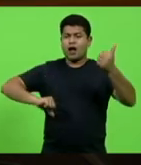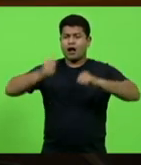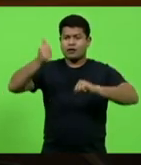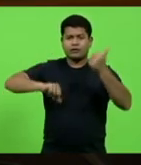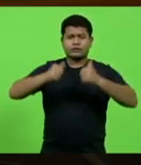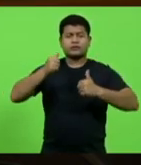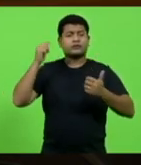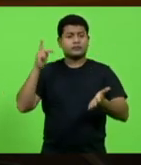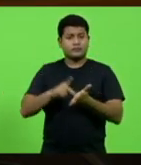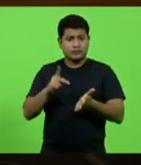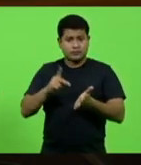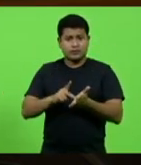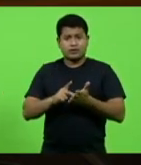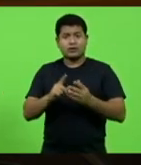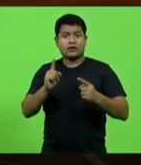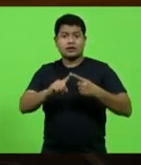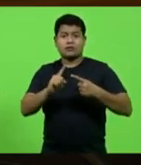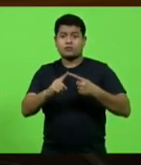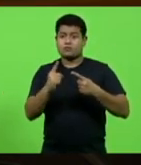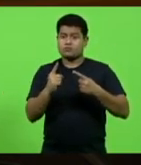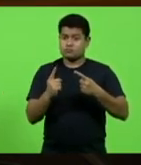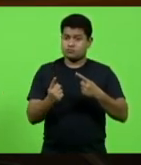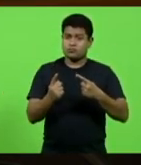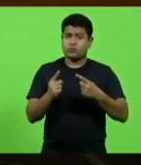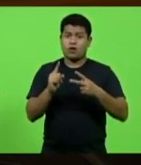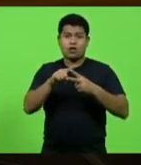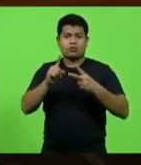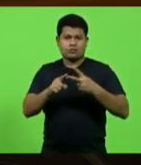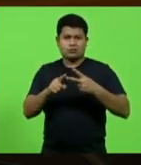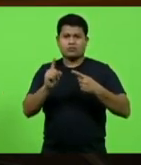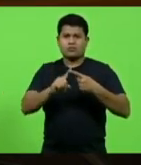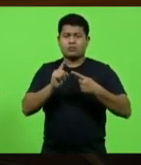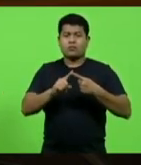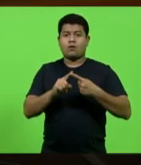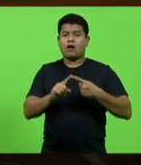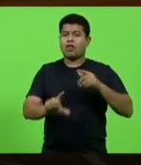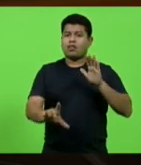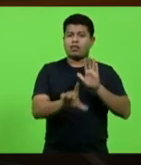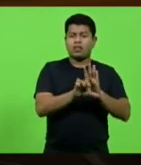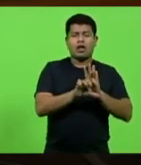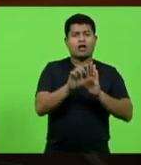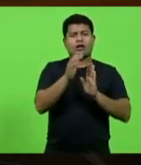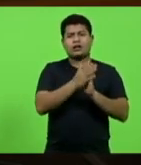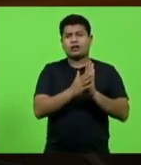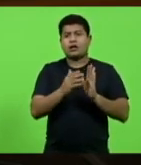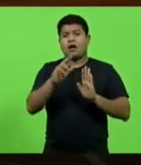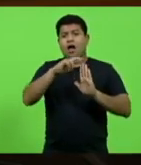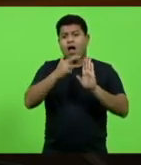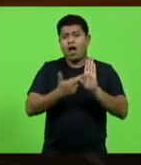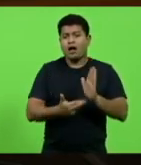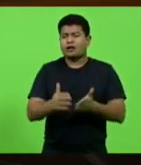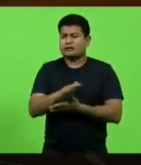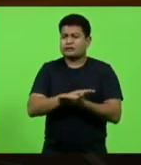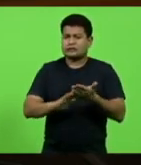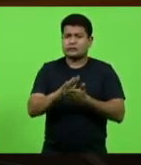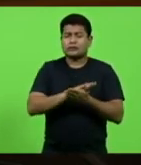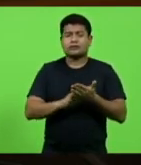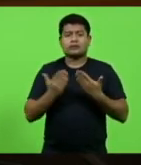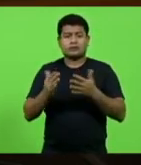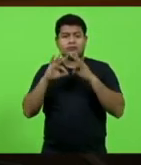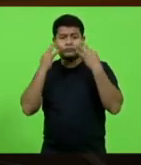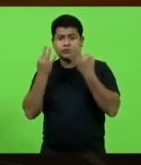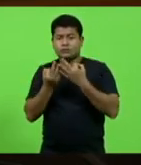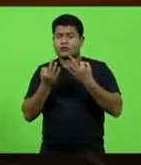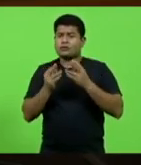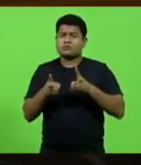temos duas opções. Ficar sem a lei, sem regramento algum para a educação domiciliar e as famílias continuarem fazendo educação